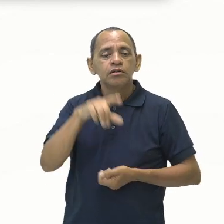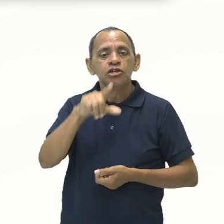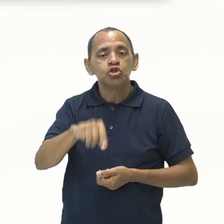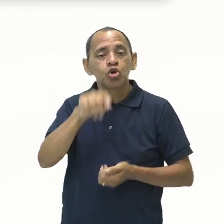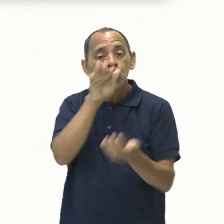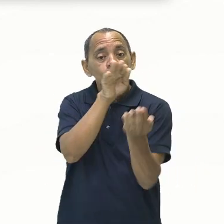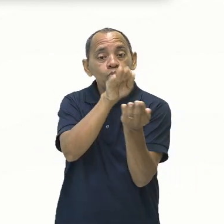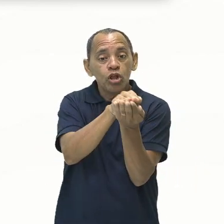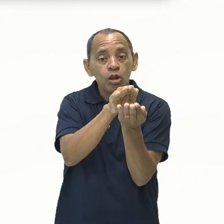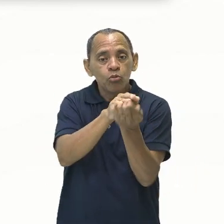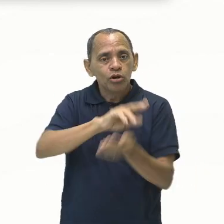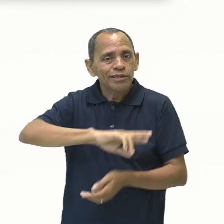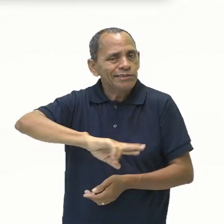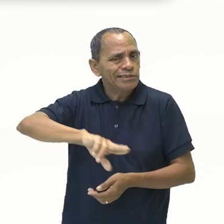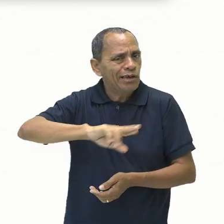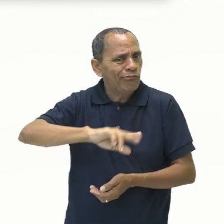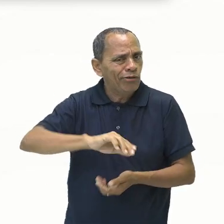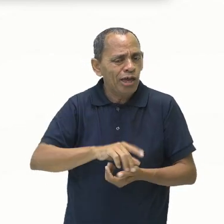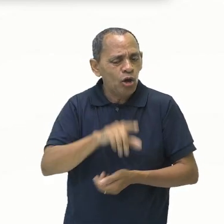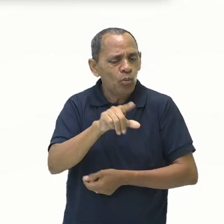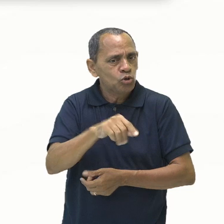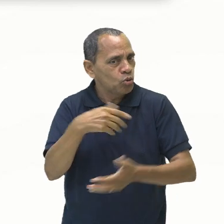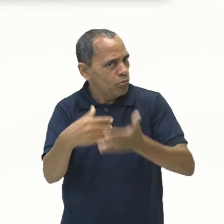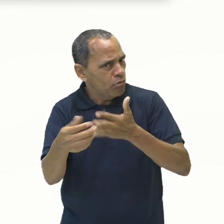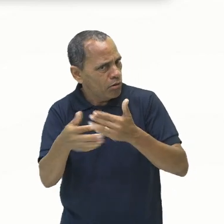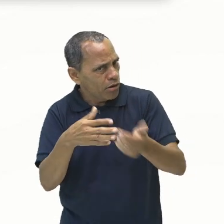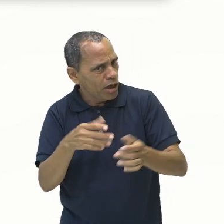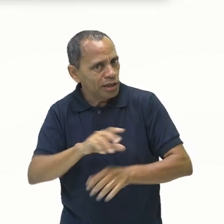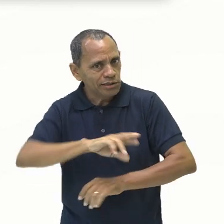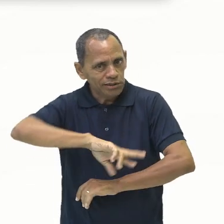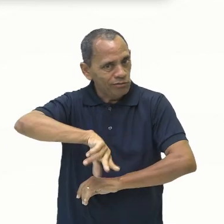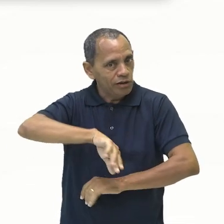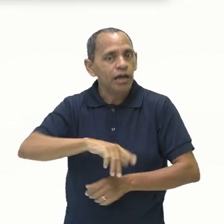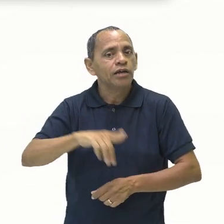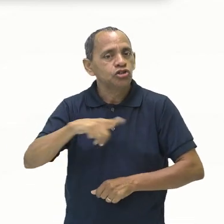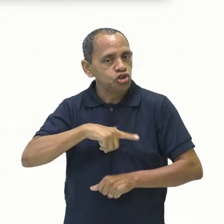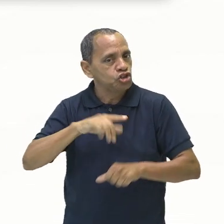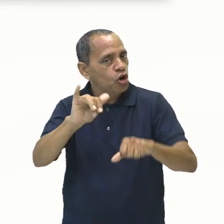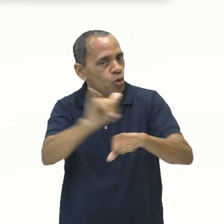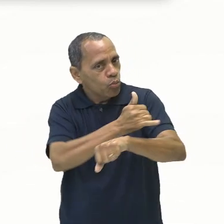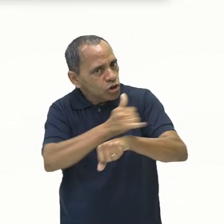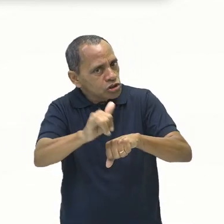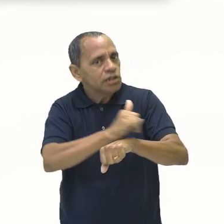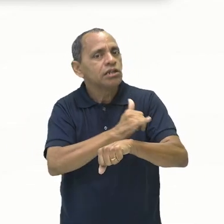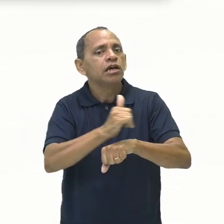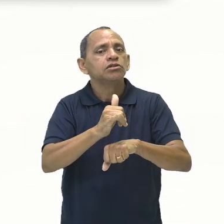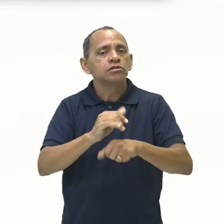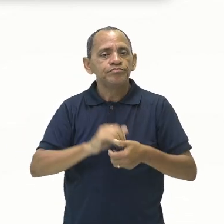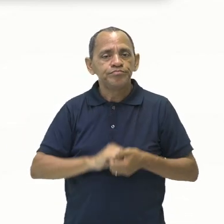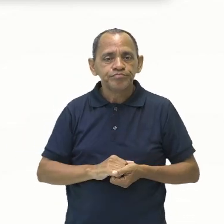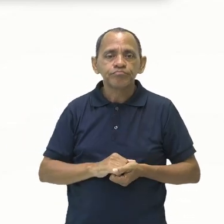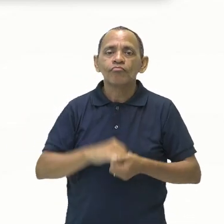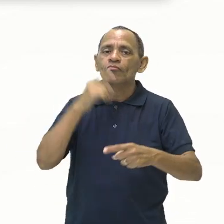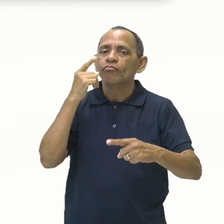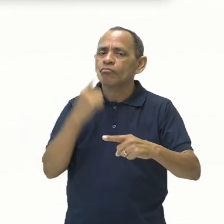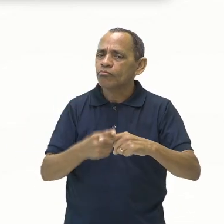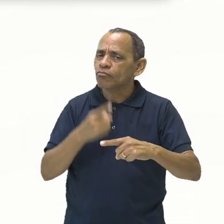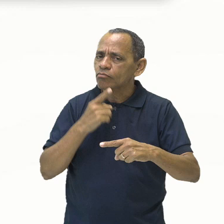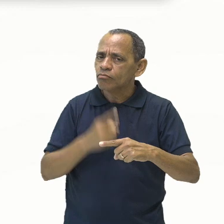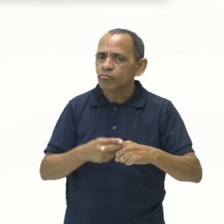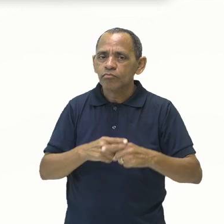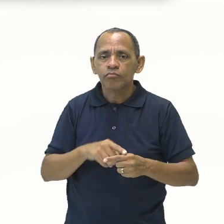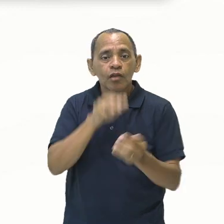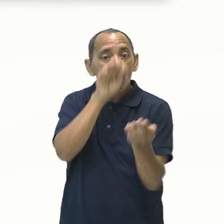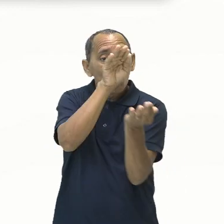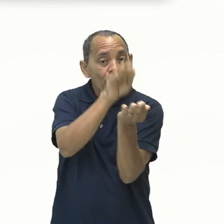Pernambuco não é uma escolha qualquer, tá bom, gente? Essa escolha é uma escolha estratégica, já que